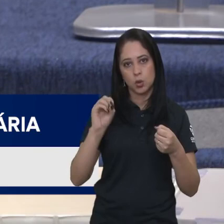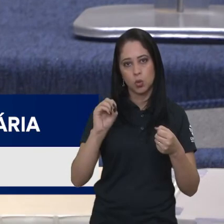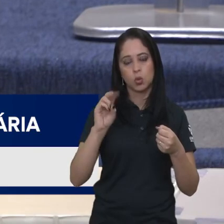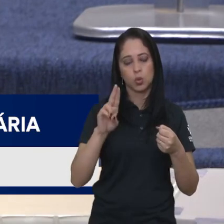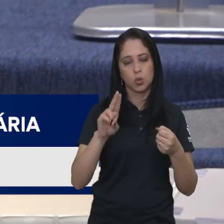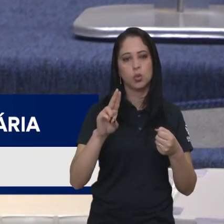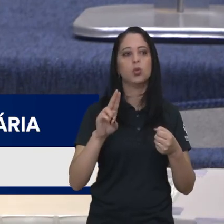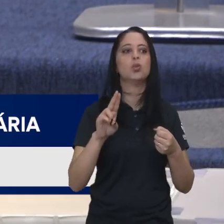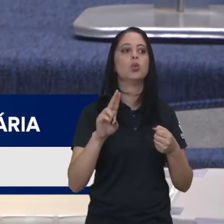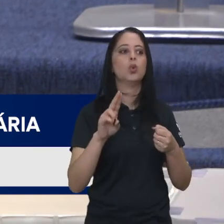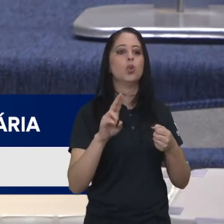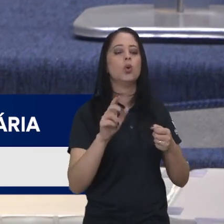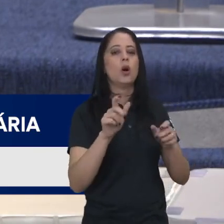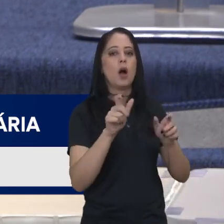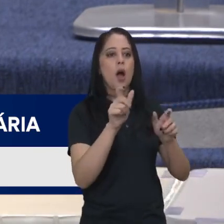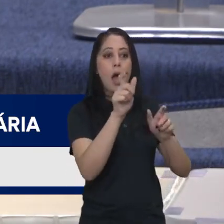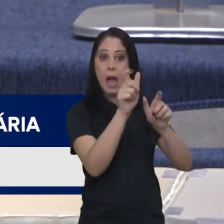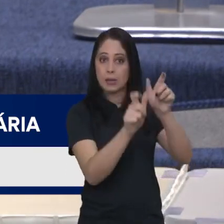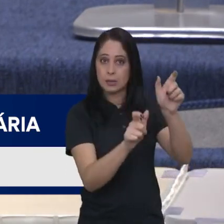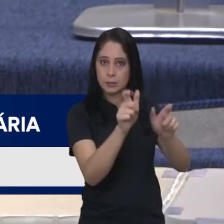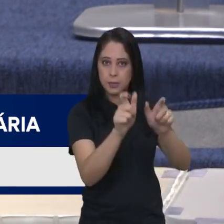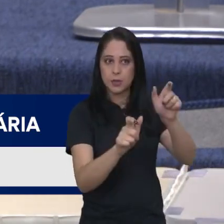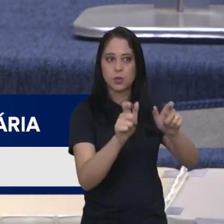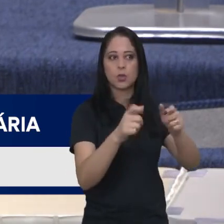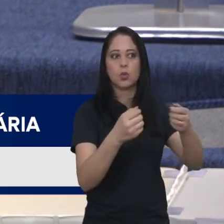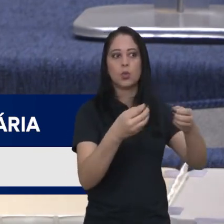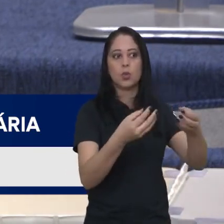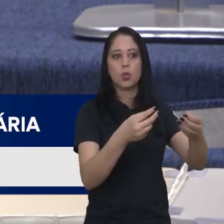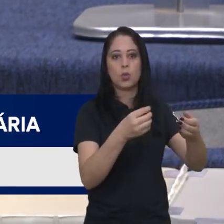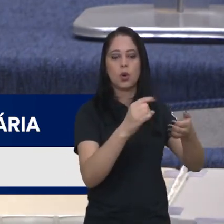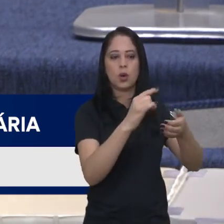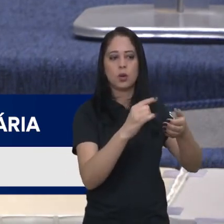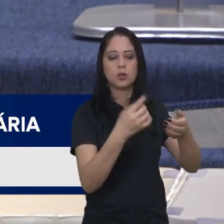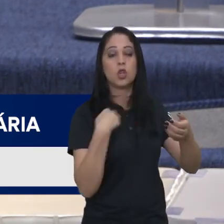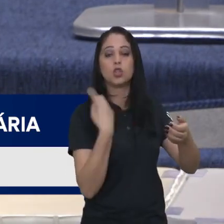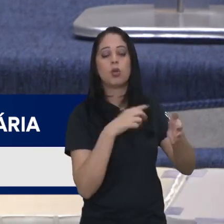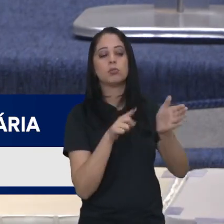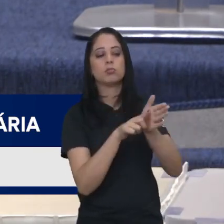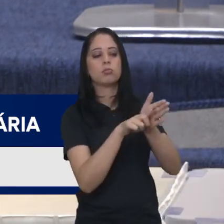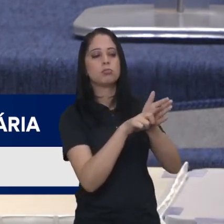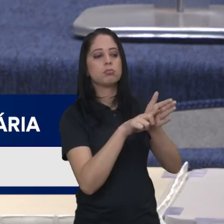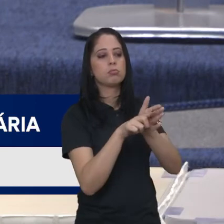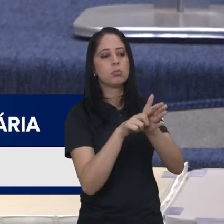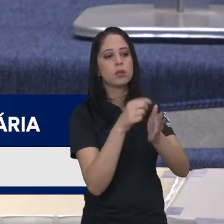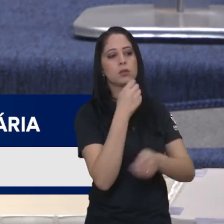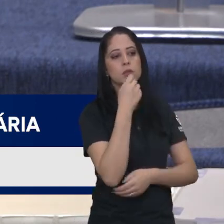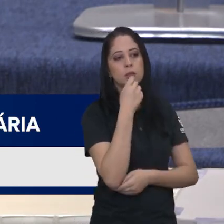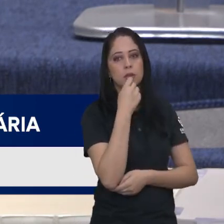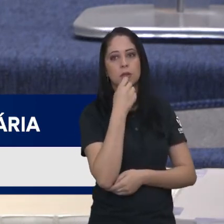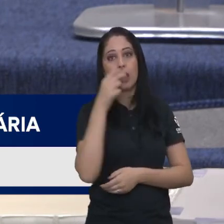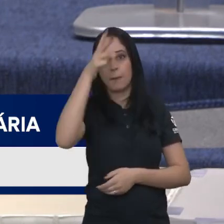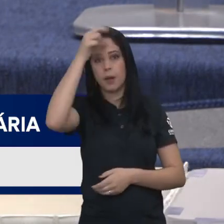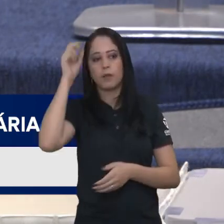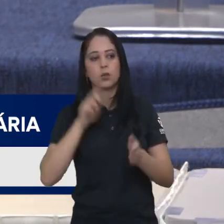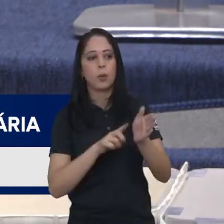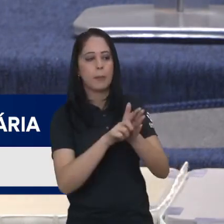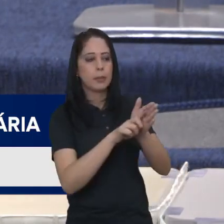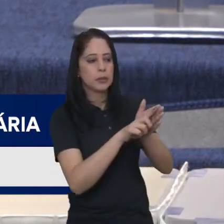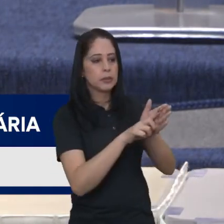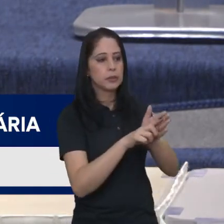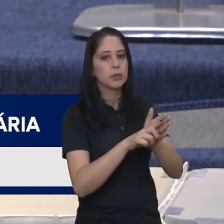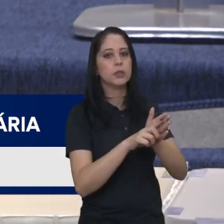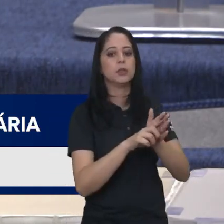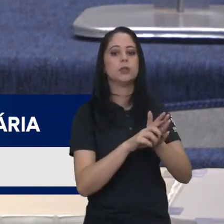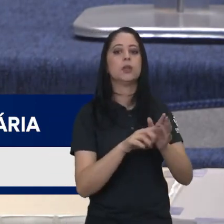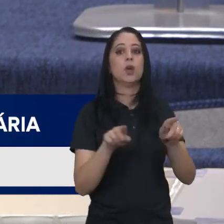em Água de Canidu e Chagras Havaí, a gente fez agora, teve esse estudo da sondagem, que conseguiu criar parâmetros, que eu falei lá de Talud